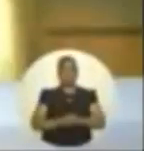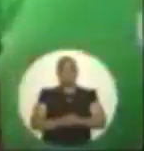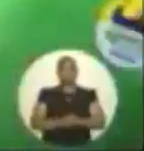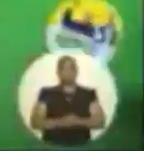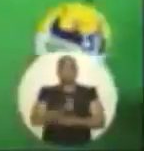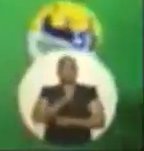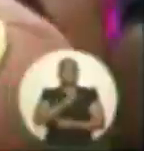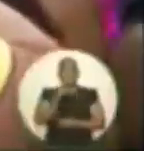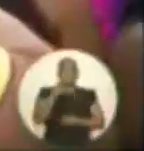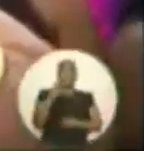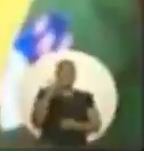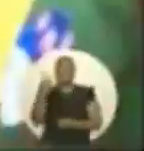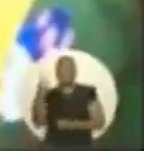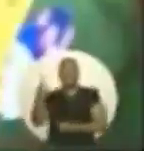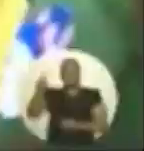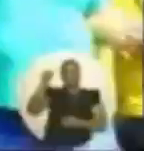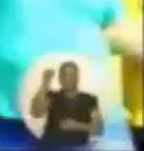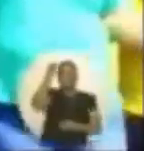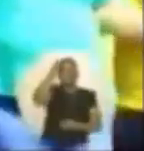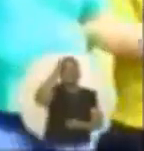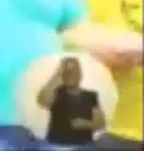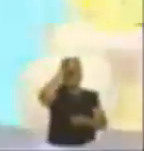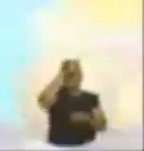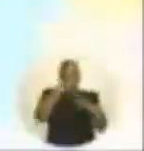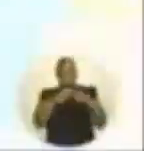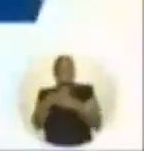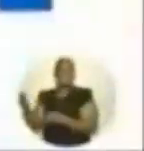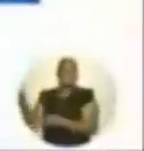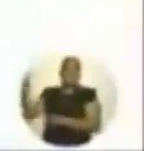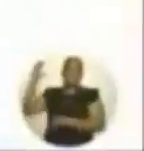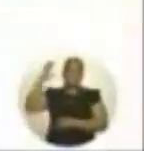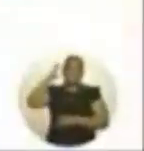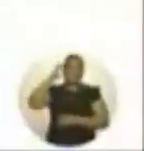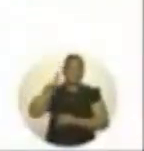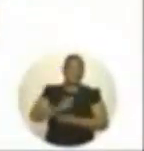confiar. 51 é meu prefeito em Cuiabá.